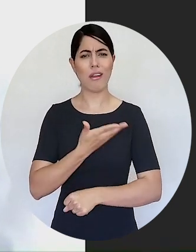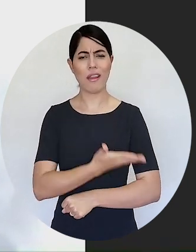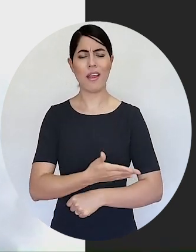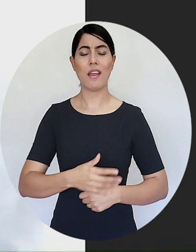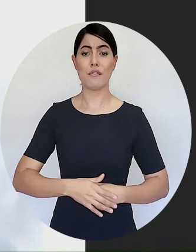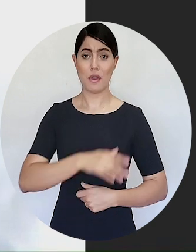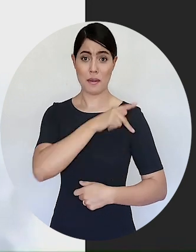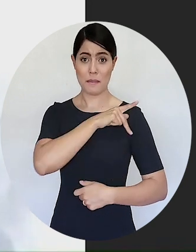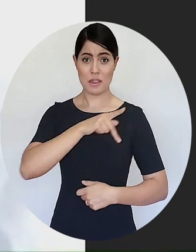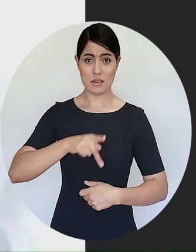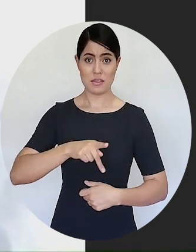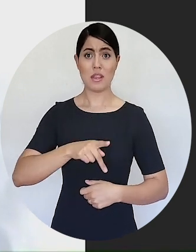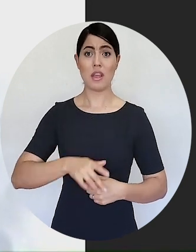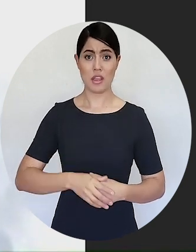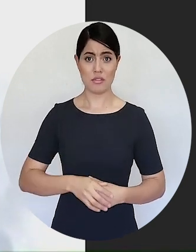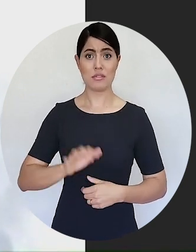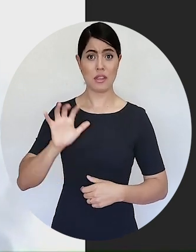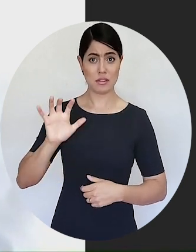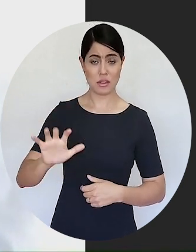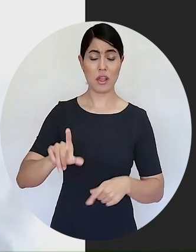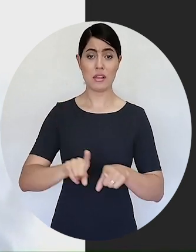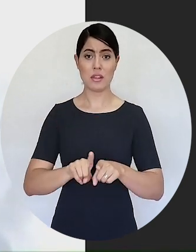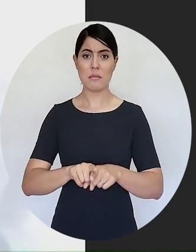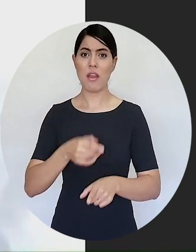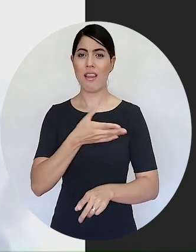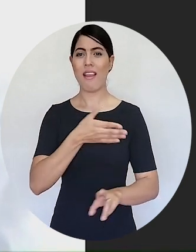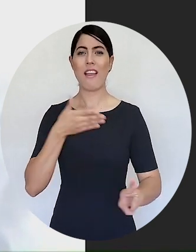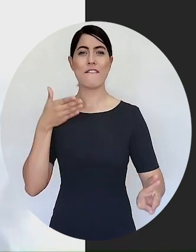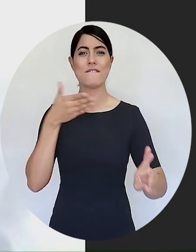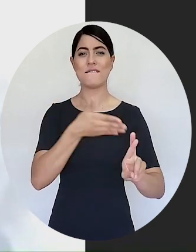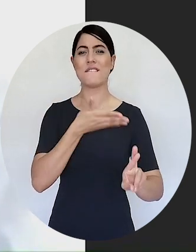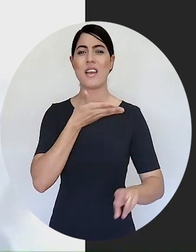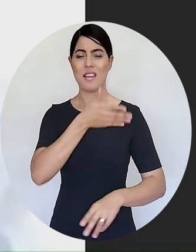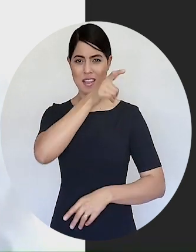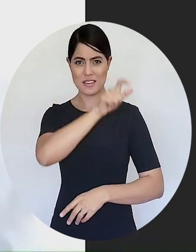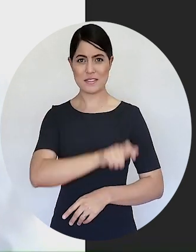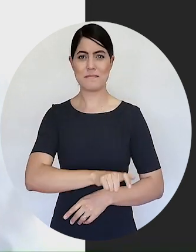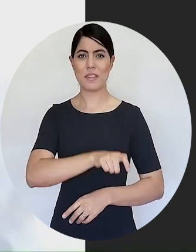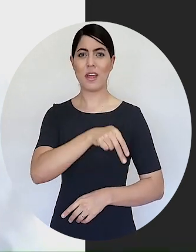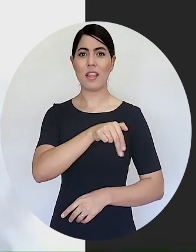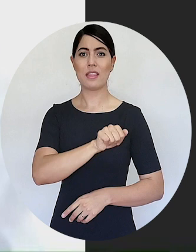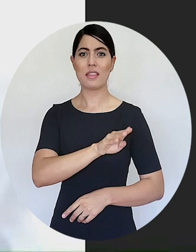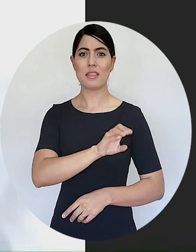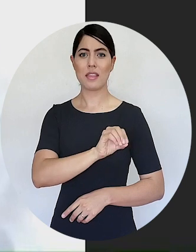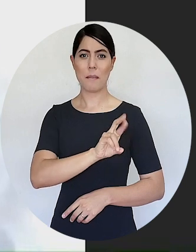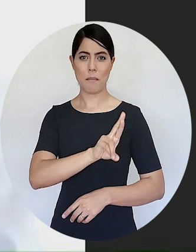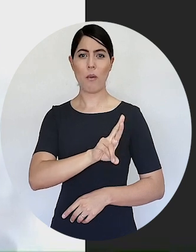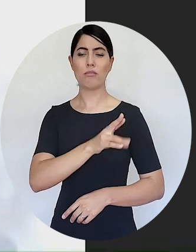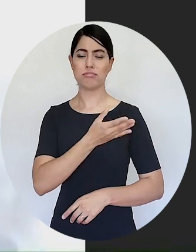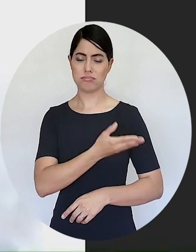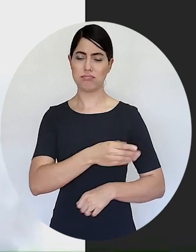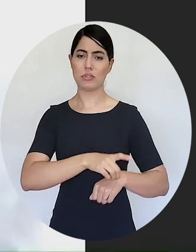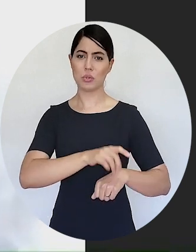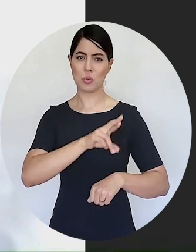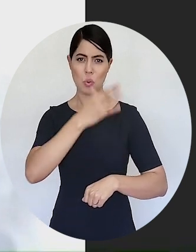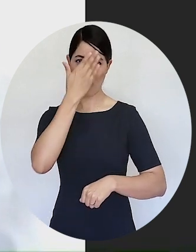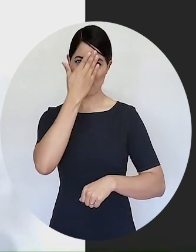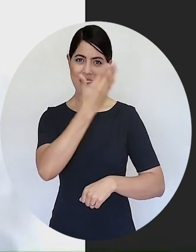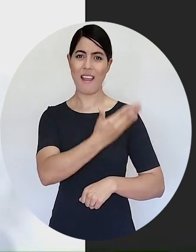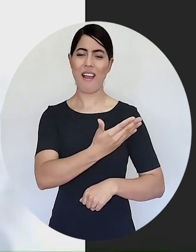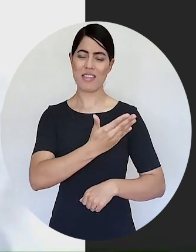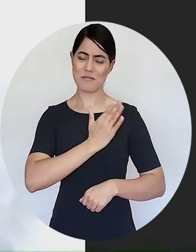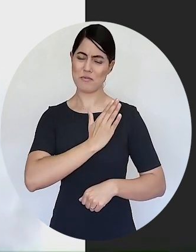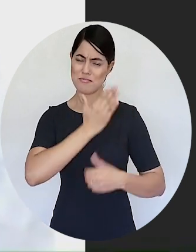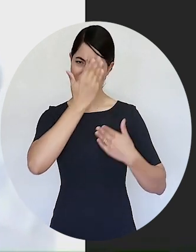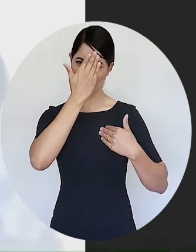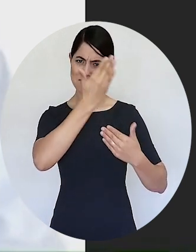seccional, e é uma referência do sistema OAB. Eu quero agradecer ao Dr. Nabor, de coração, pela ideia dessa